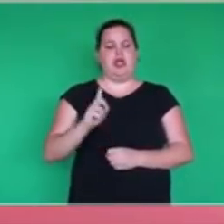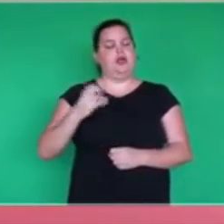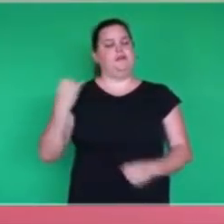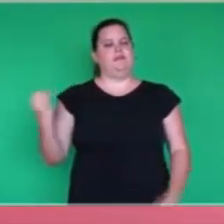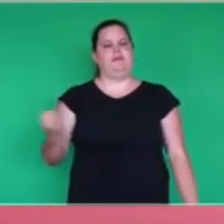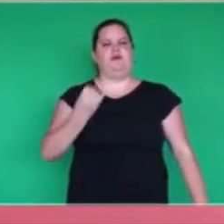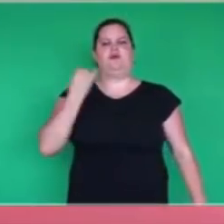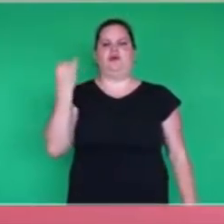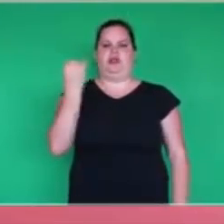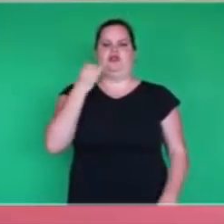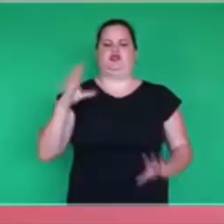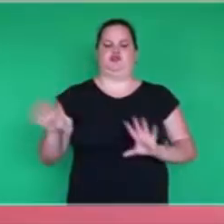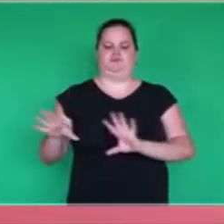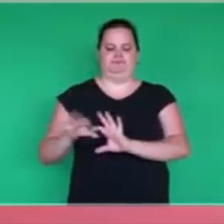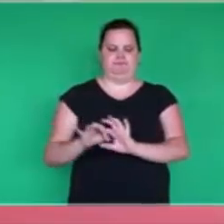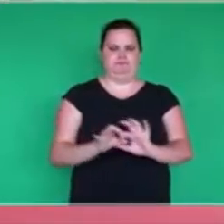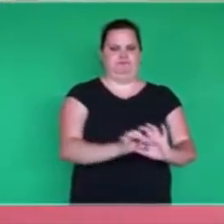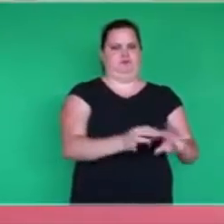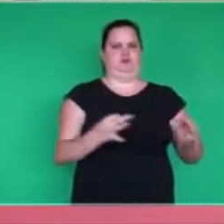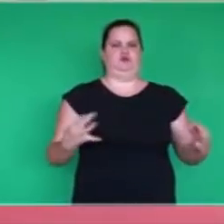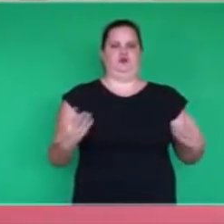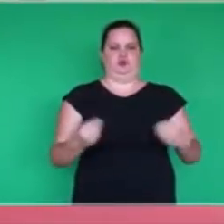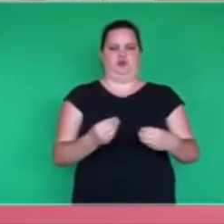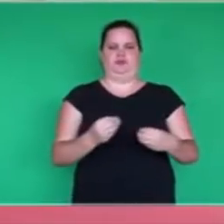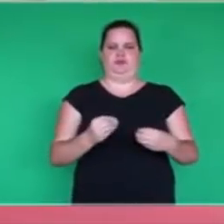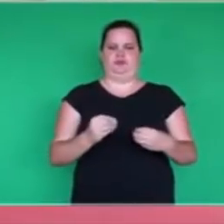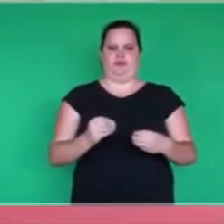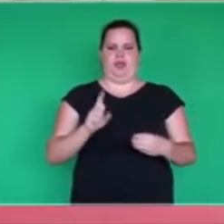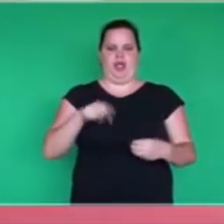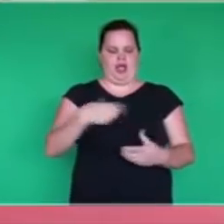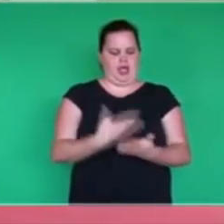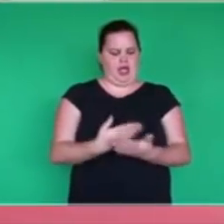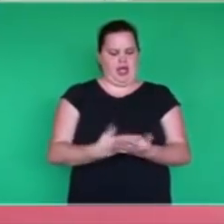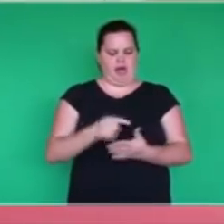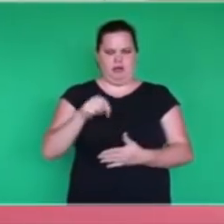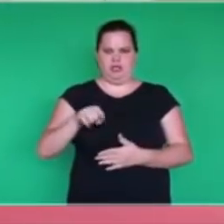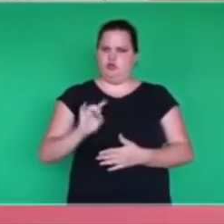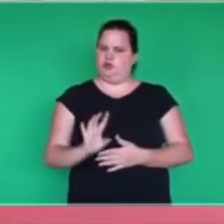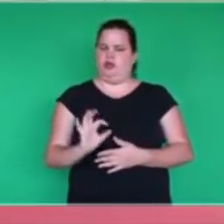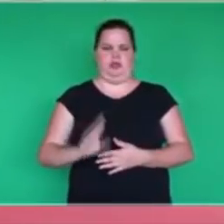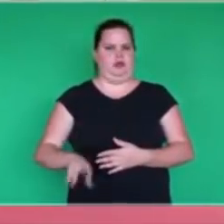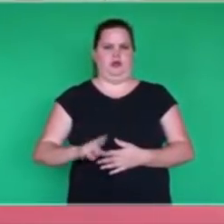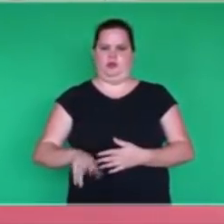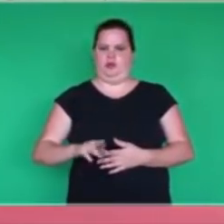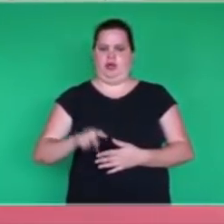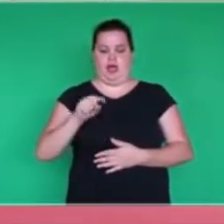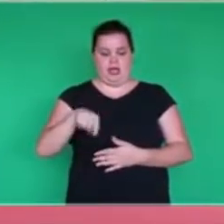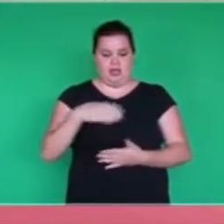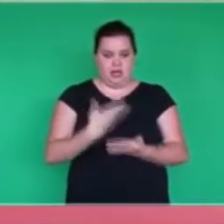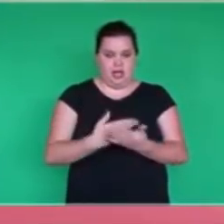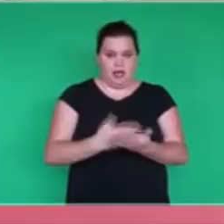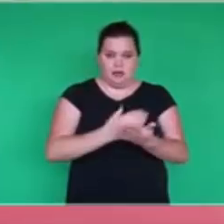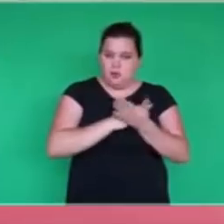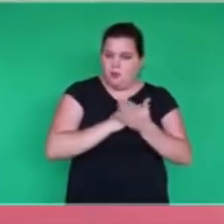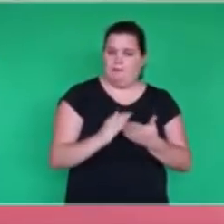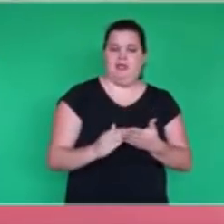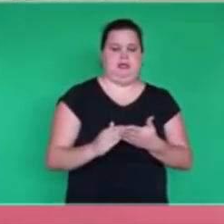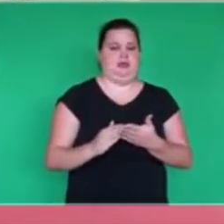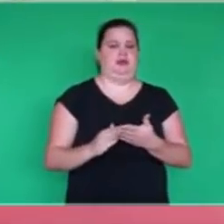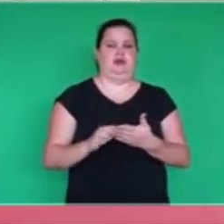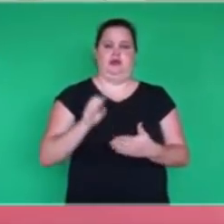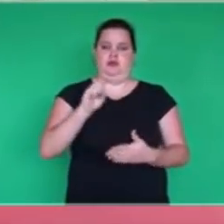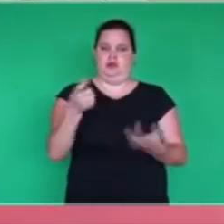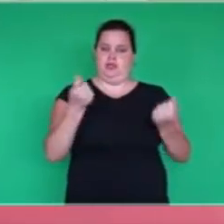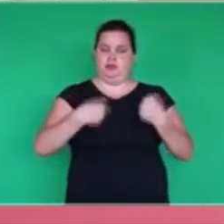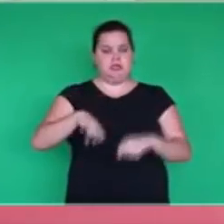importante o conjunto. Não é essa aula aqui. Essa aula é para começar, para os irmãos começarem a